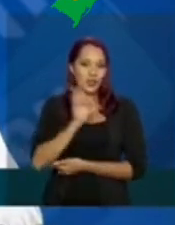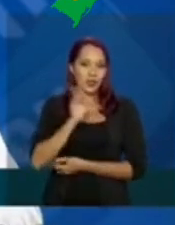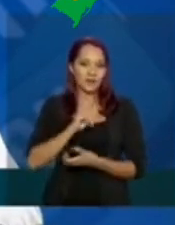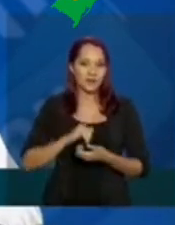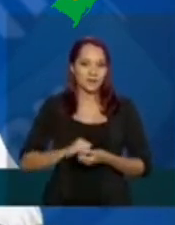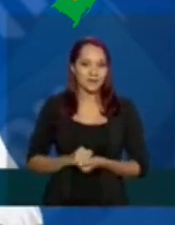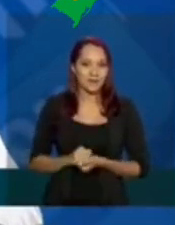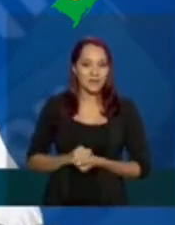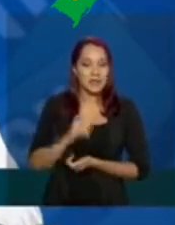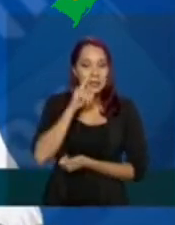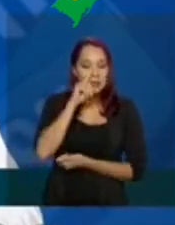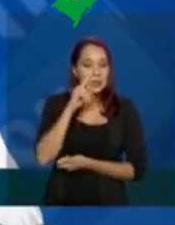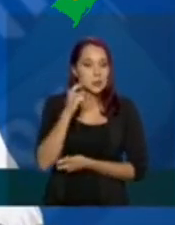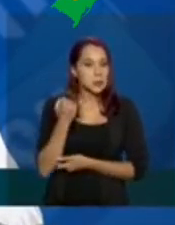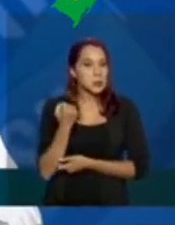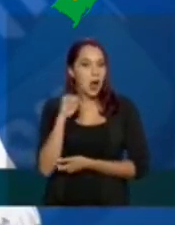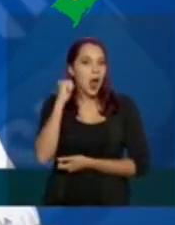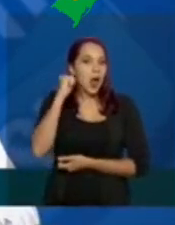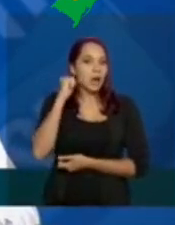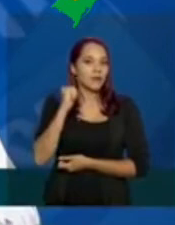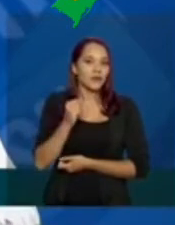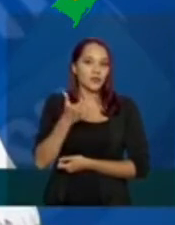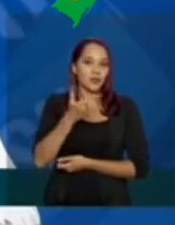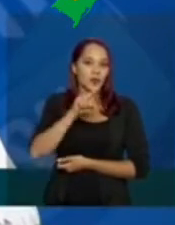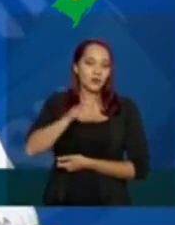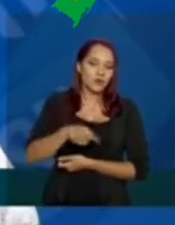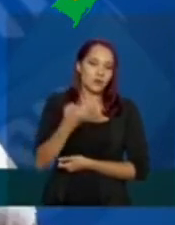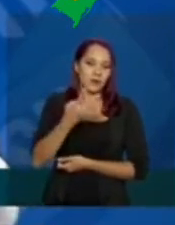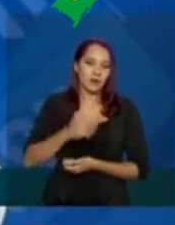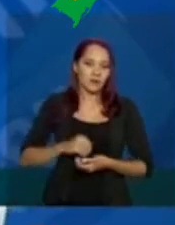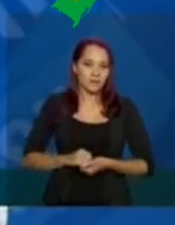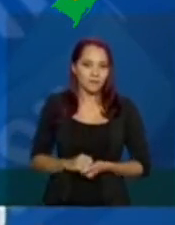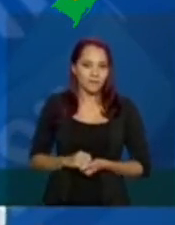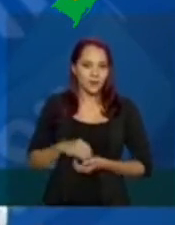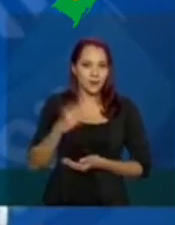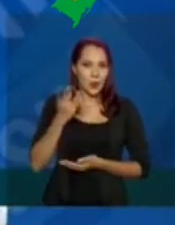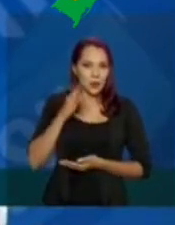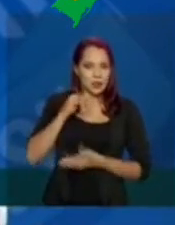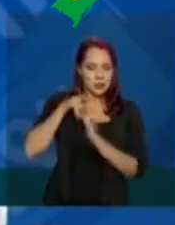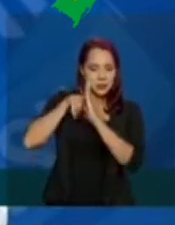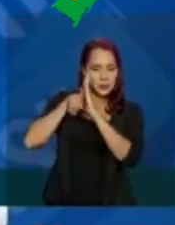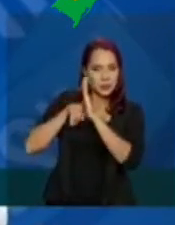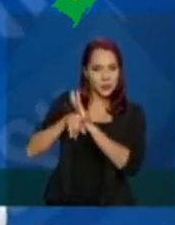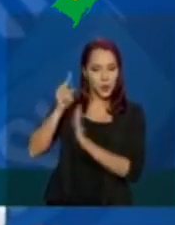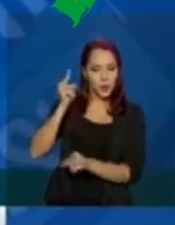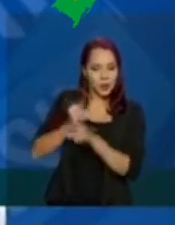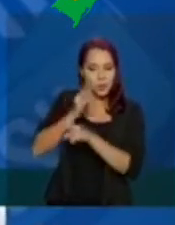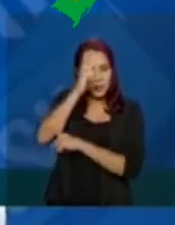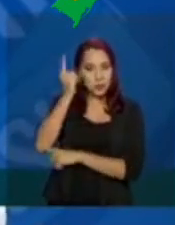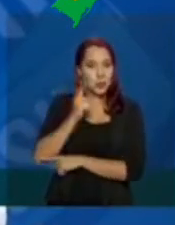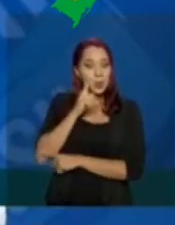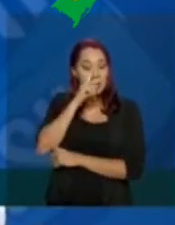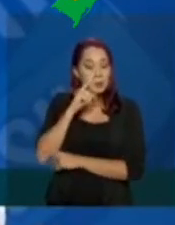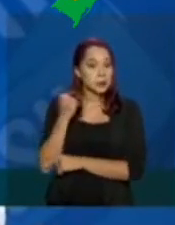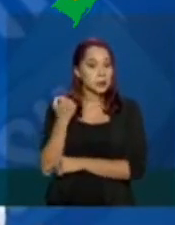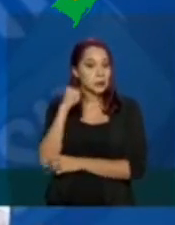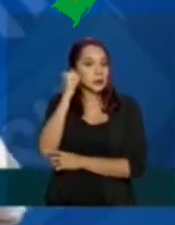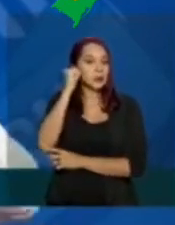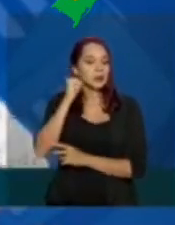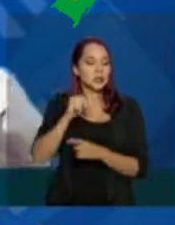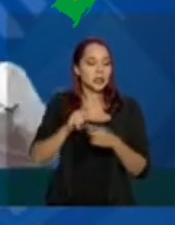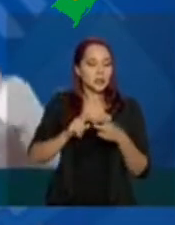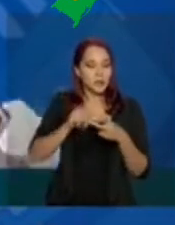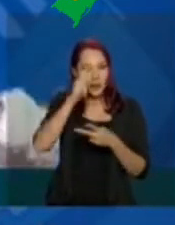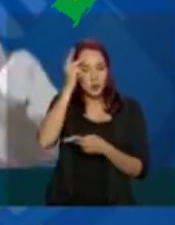1%. E risco alto, 2,4%. Quando se identifica essas pessoas de risco alto e risco moderado,